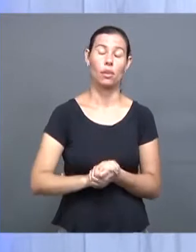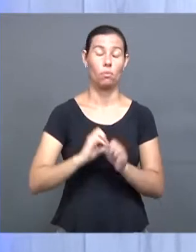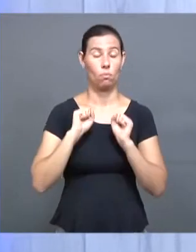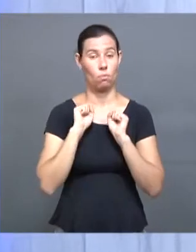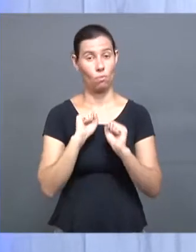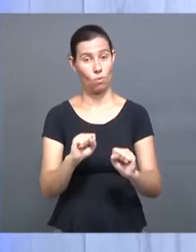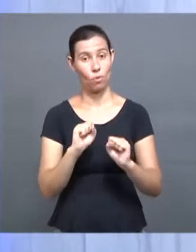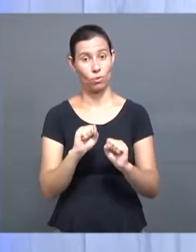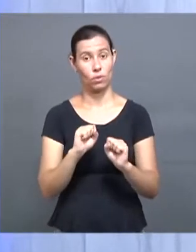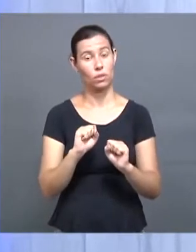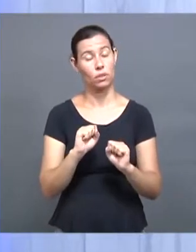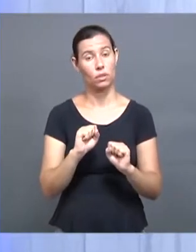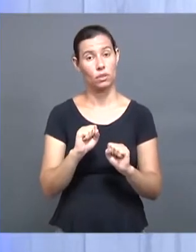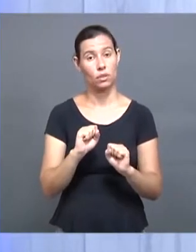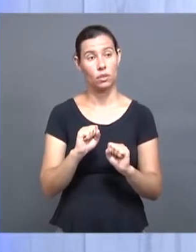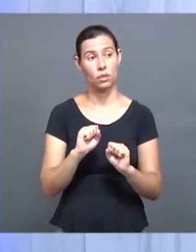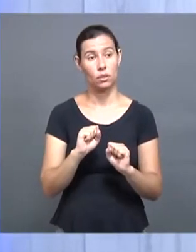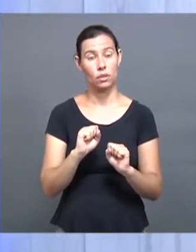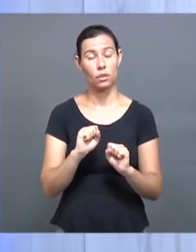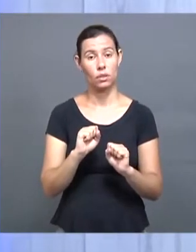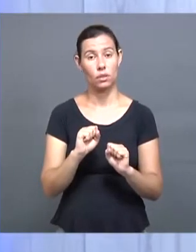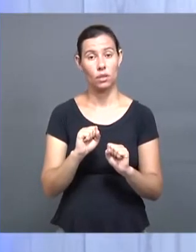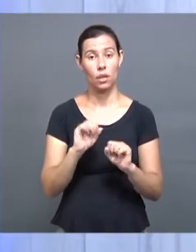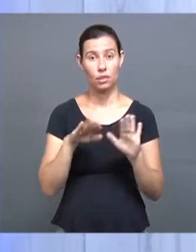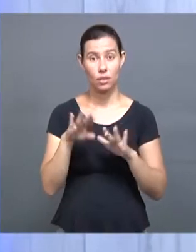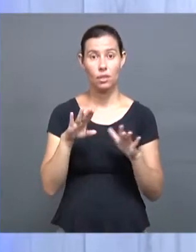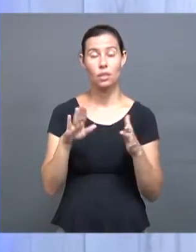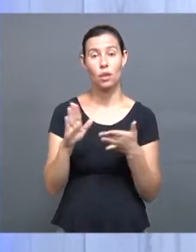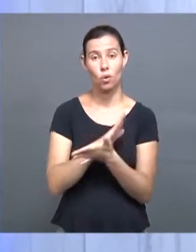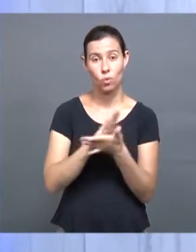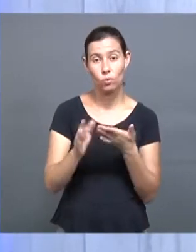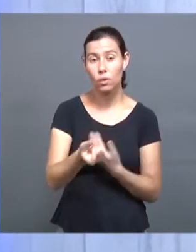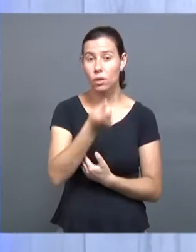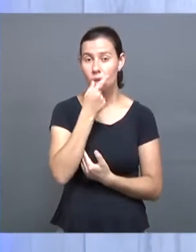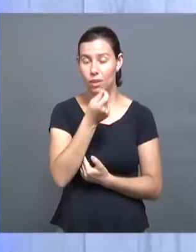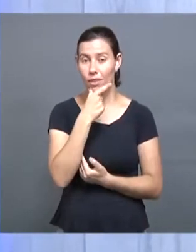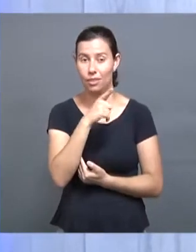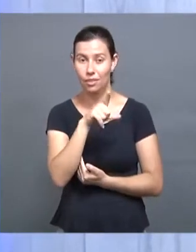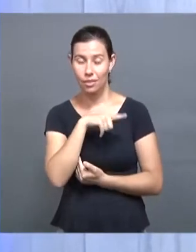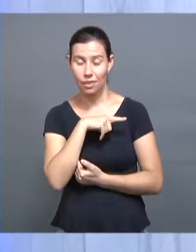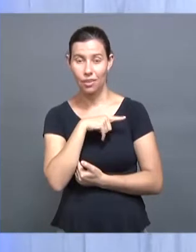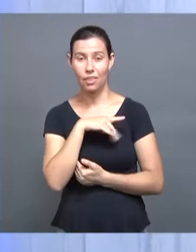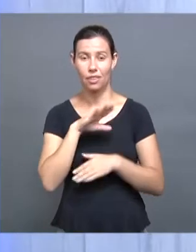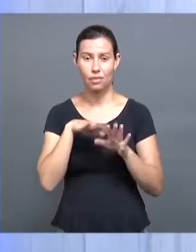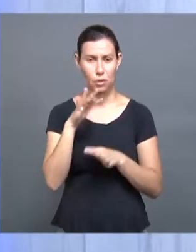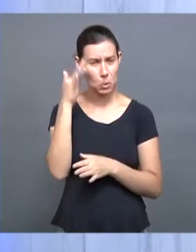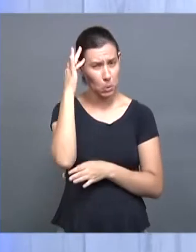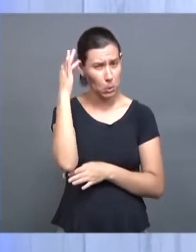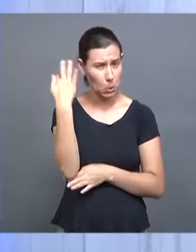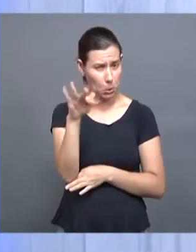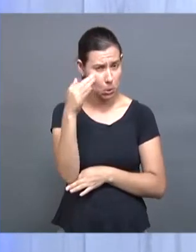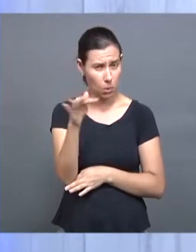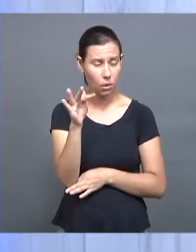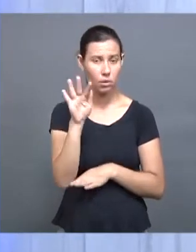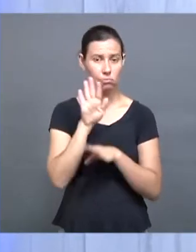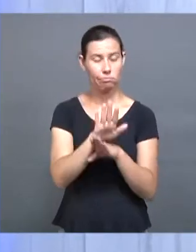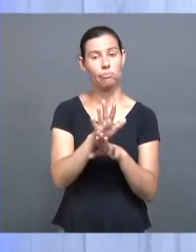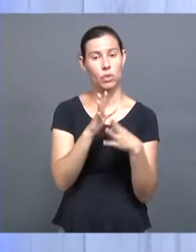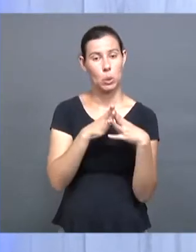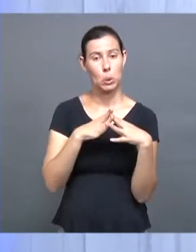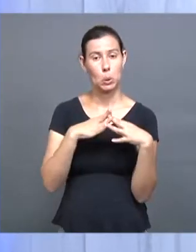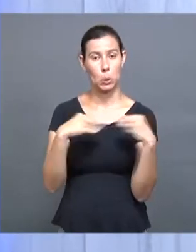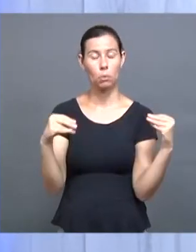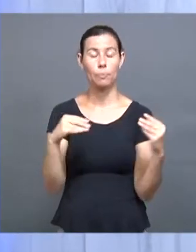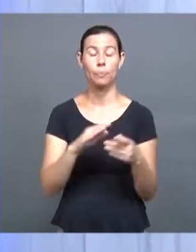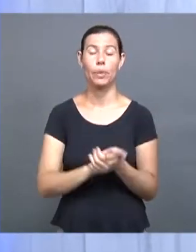considerada até como... Ela é associada até a alguns medicamentos para melhorar a crise de enxaqueca. Então, é